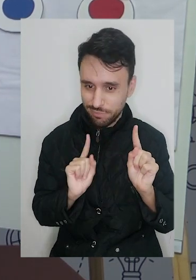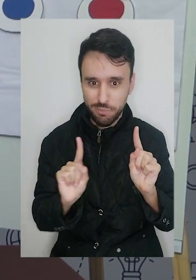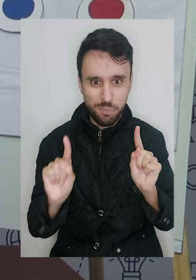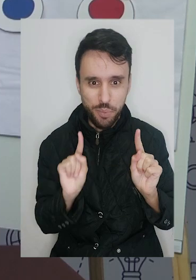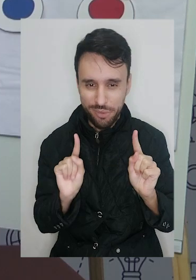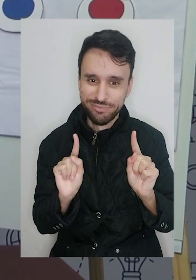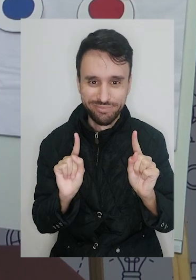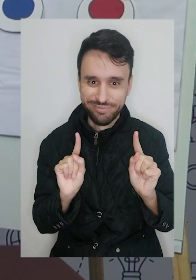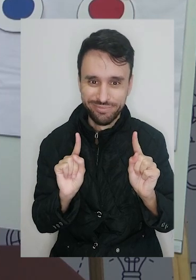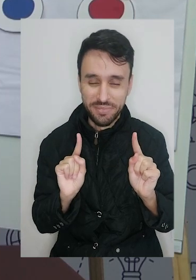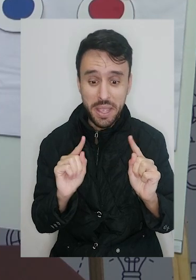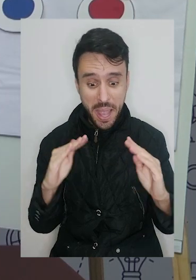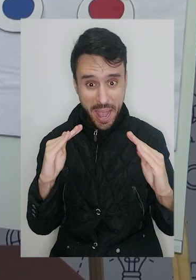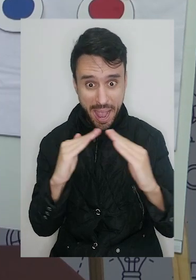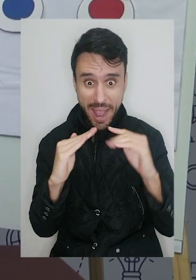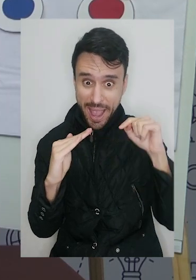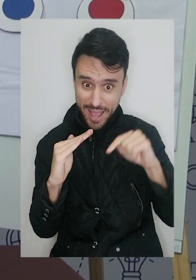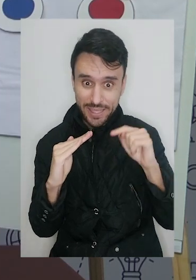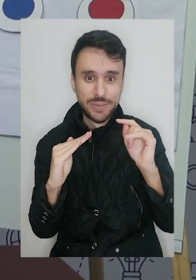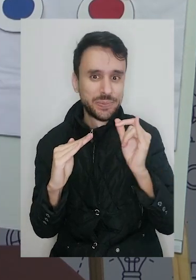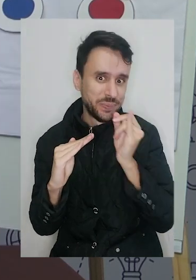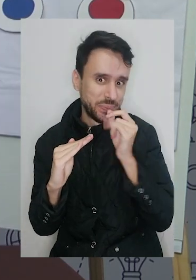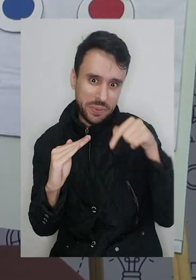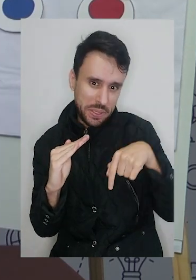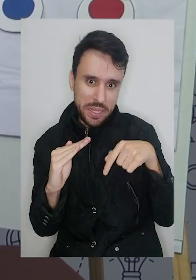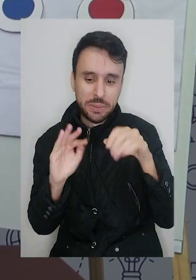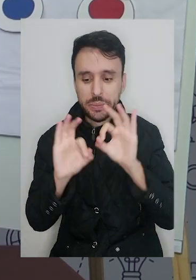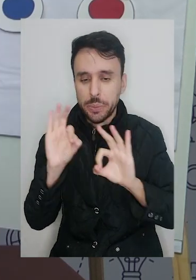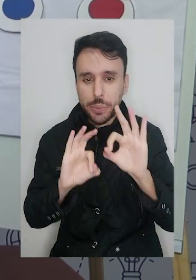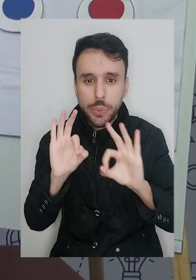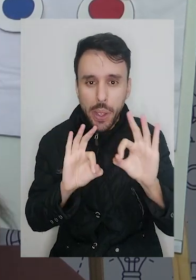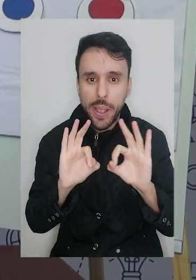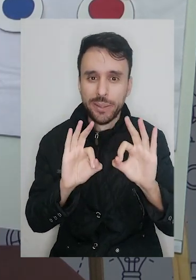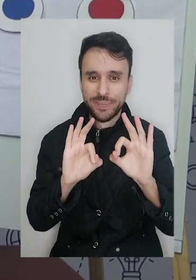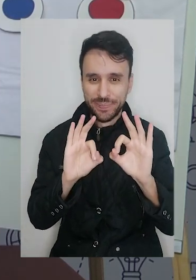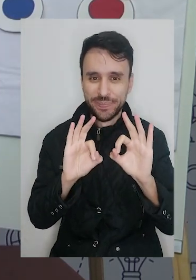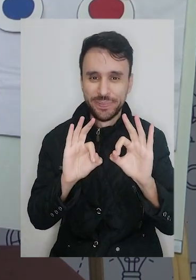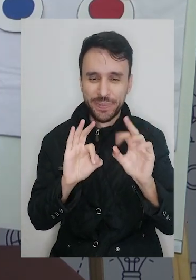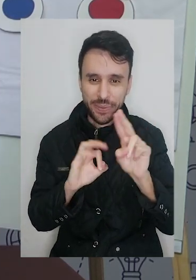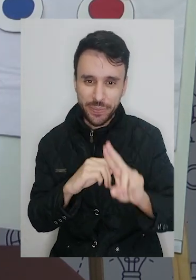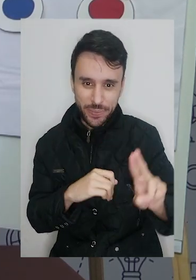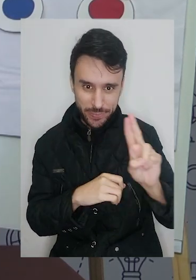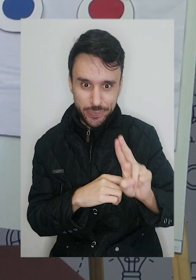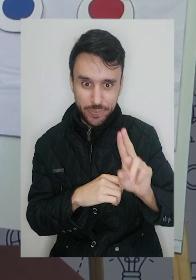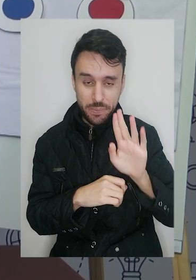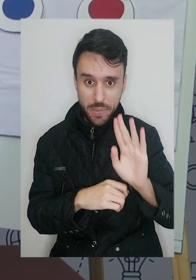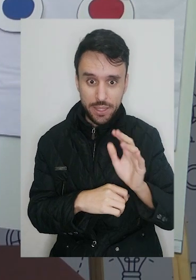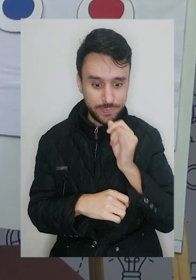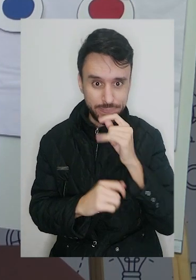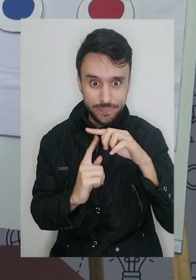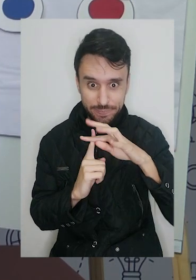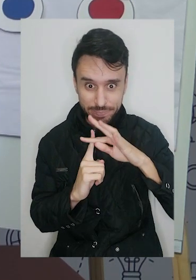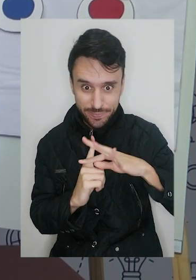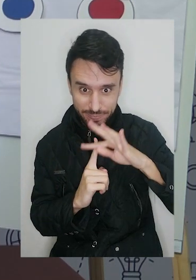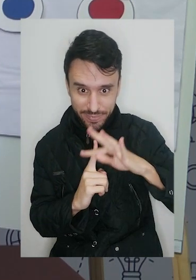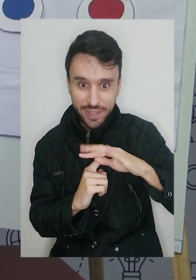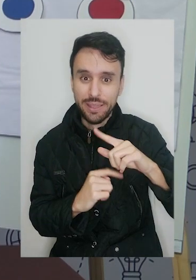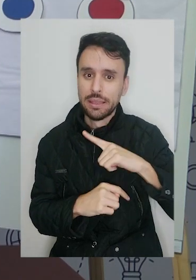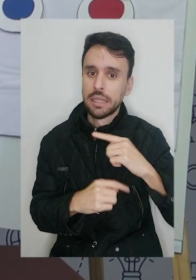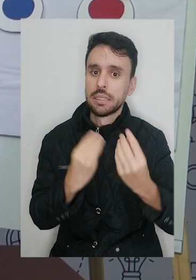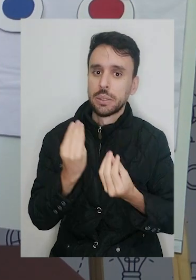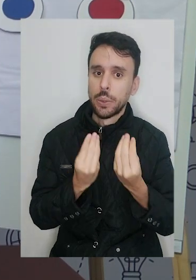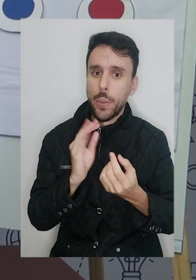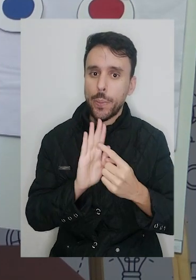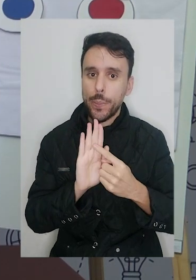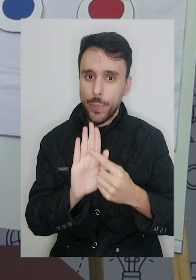termômetro. A casinha é um enfeite, né? É um objeto de decoração. Mas o termômetro que vai saber que a gente vai